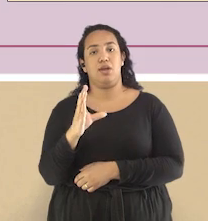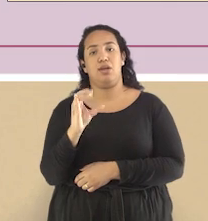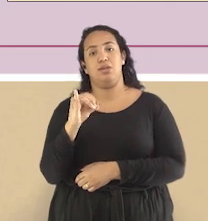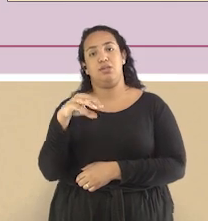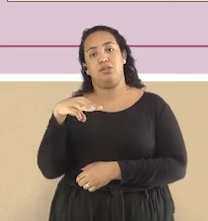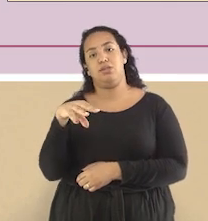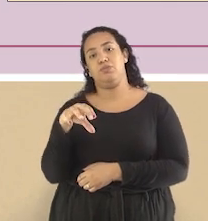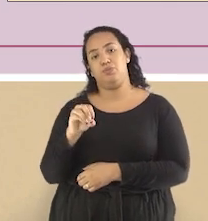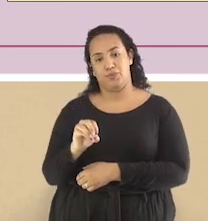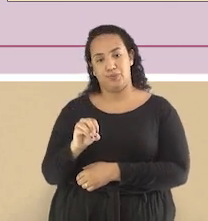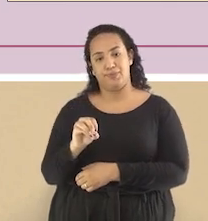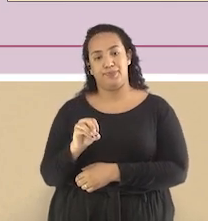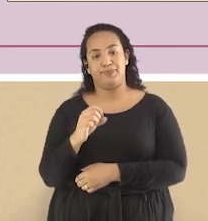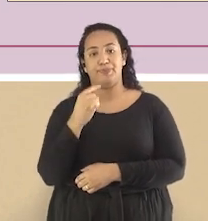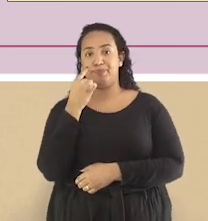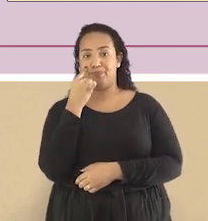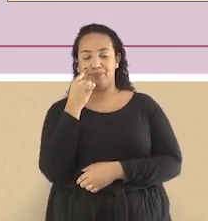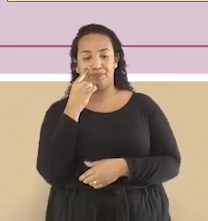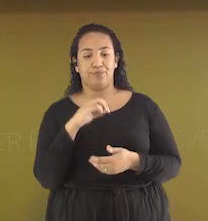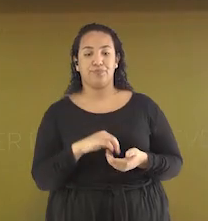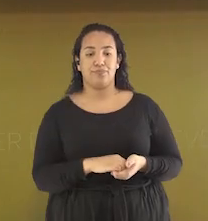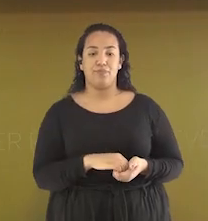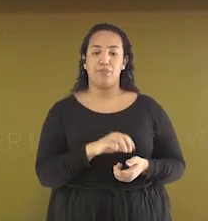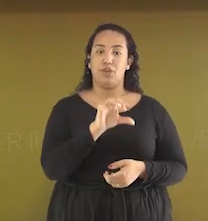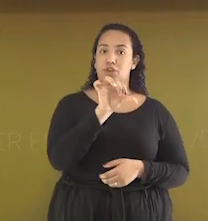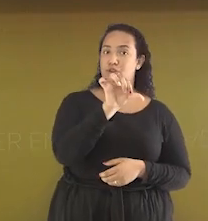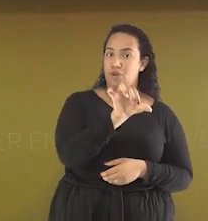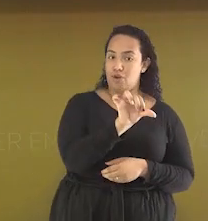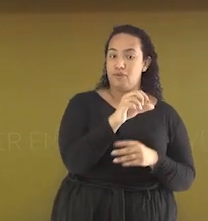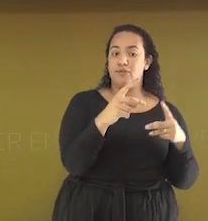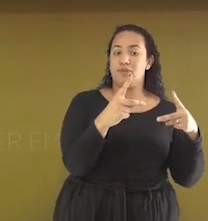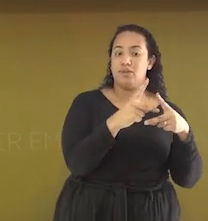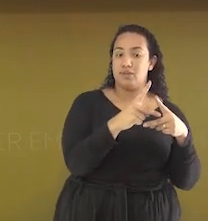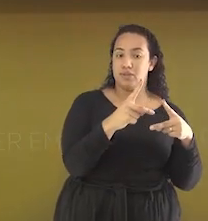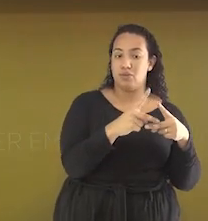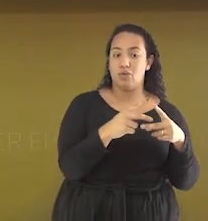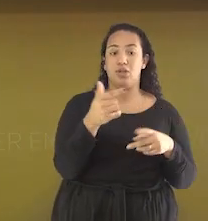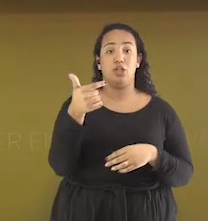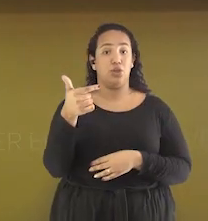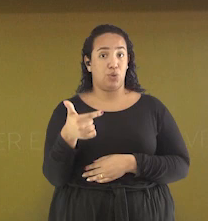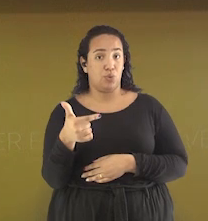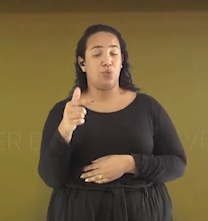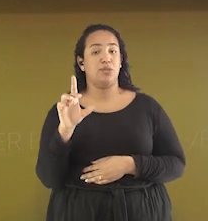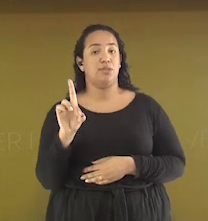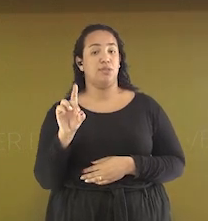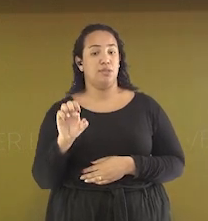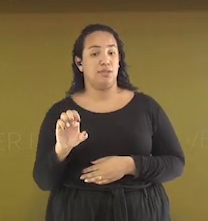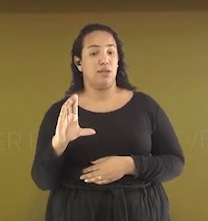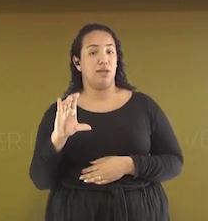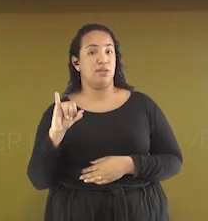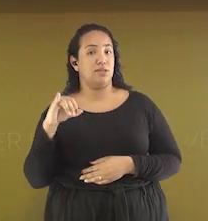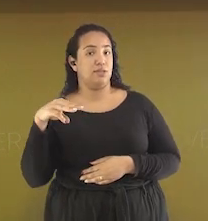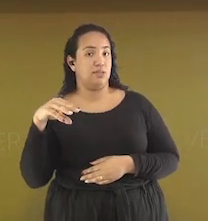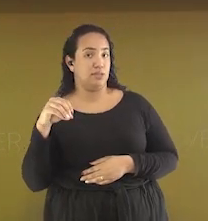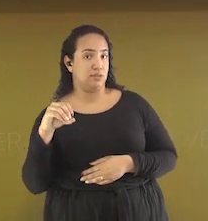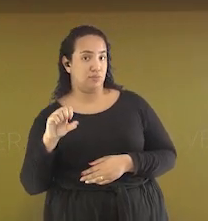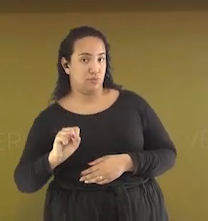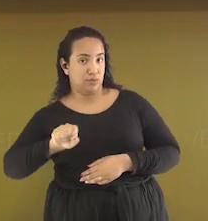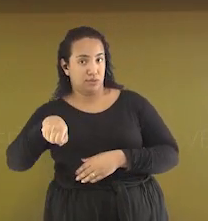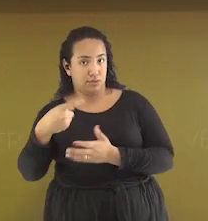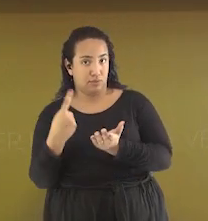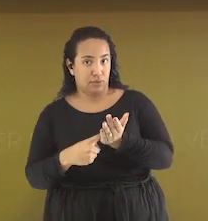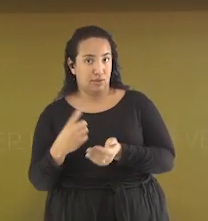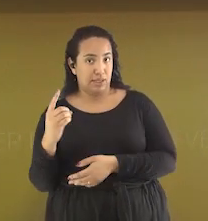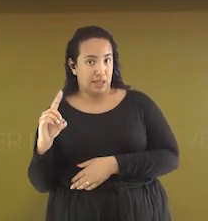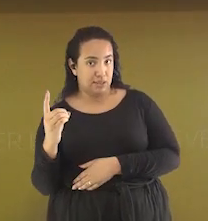de décimo. Observe, lemos aqui 9 inteiros e 2